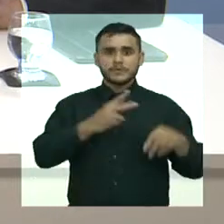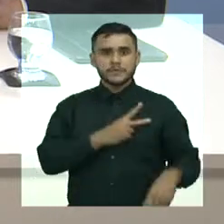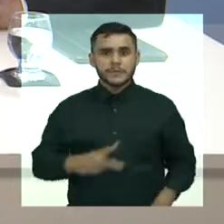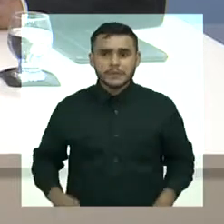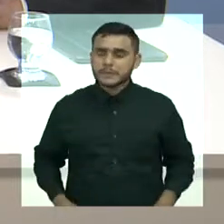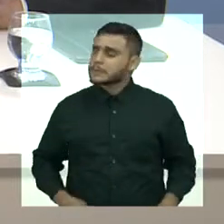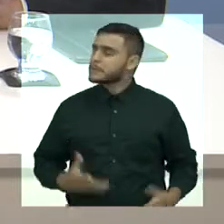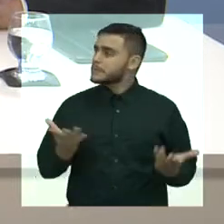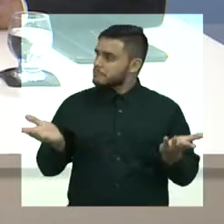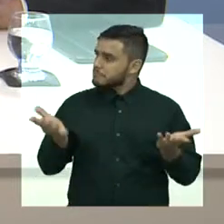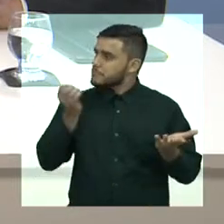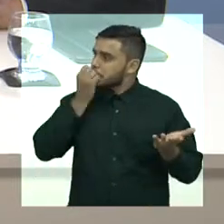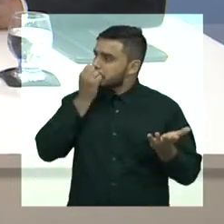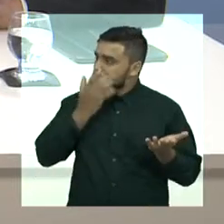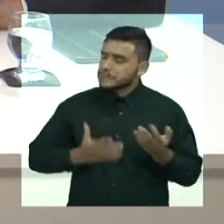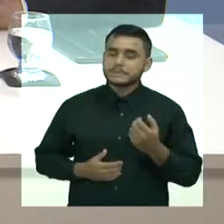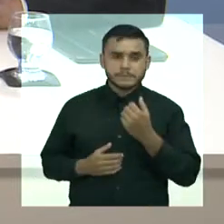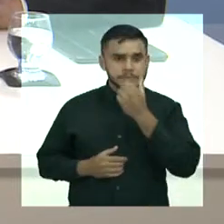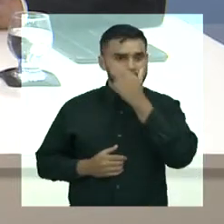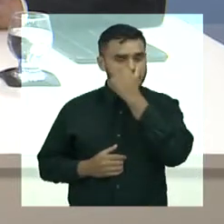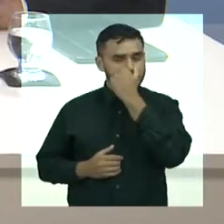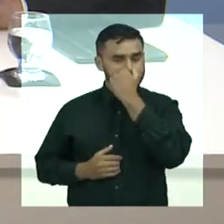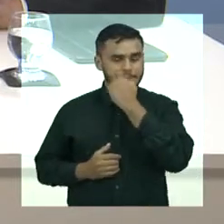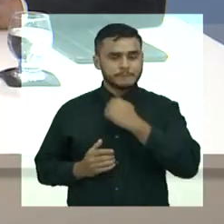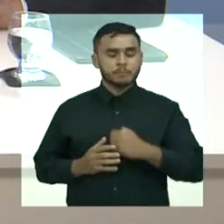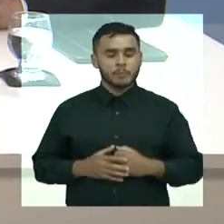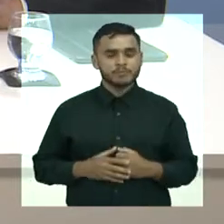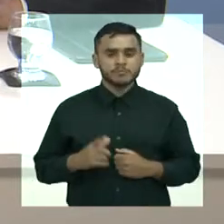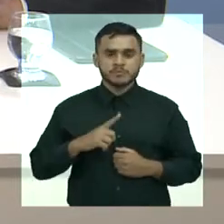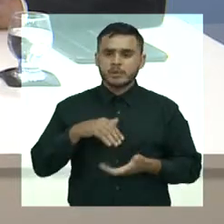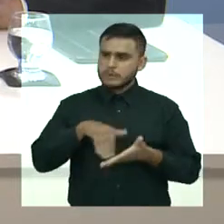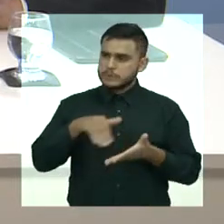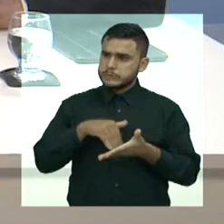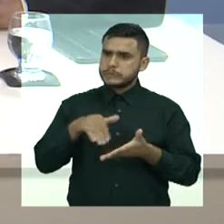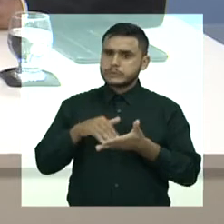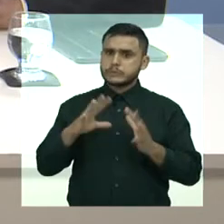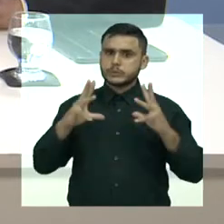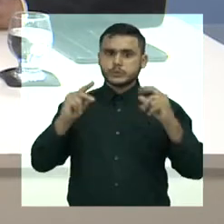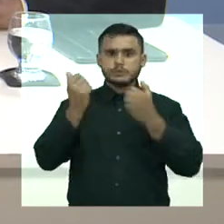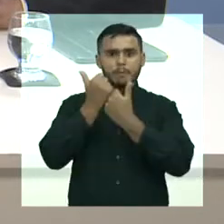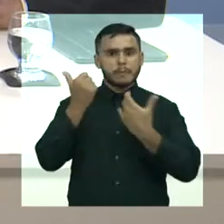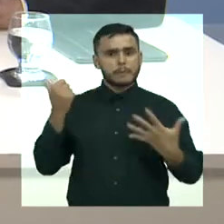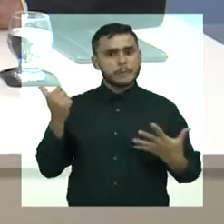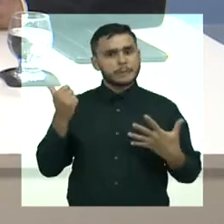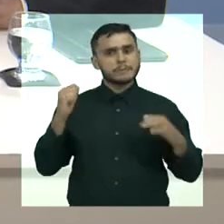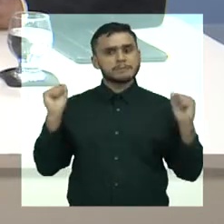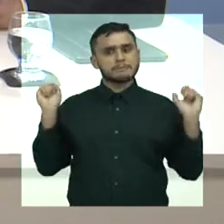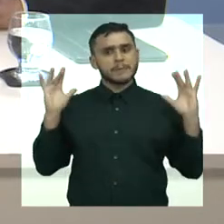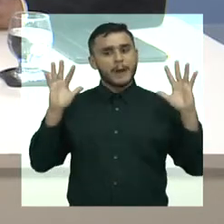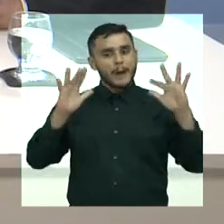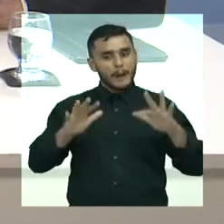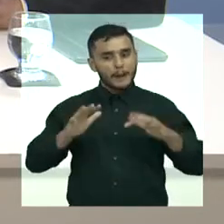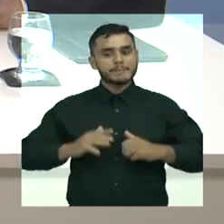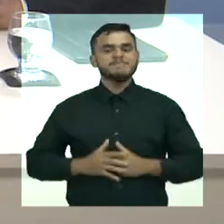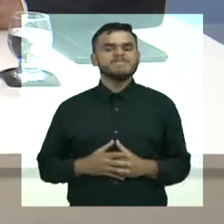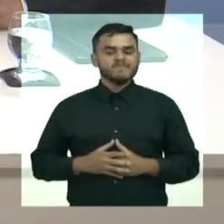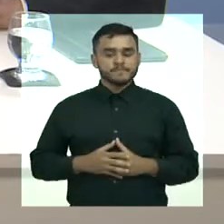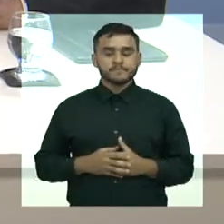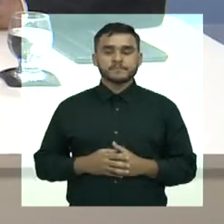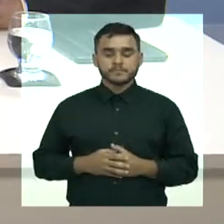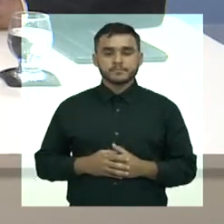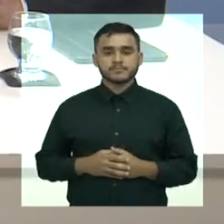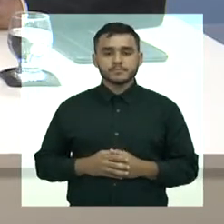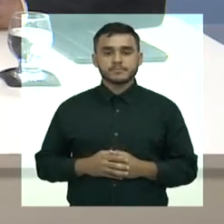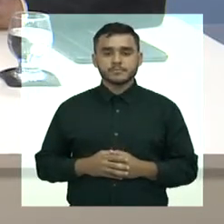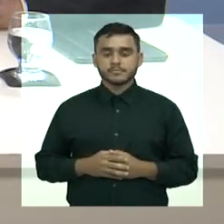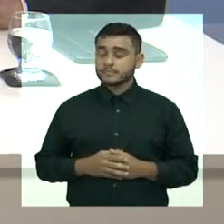secretários, né, da gestão municipal, presentes numa unidade. Alguns mais presentes do que outros,